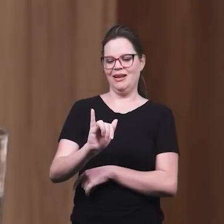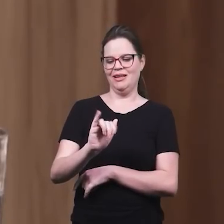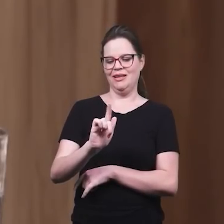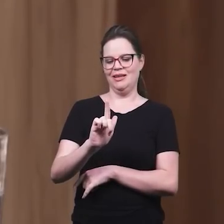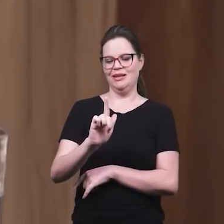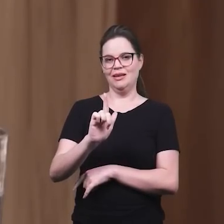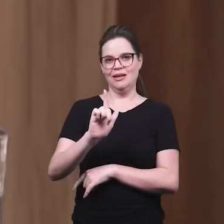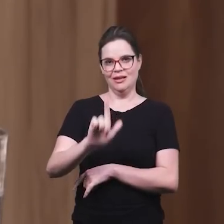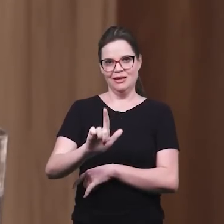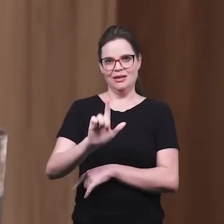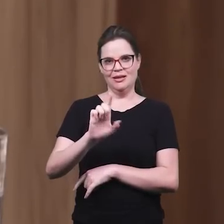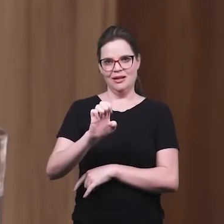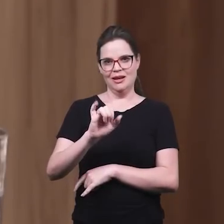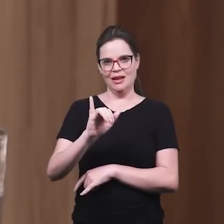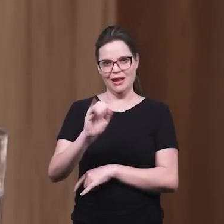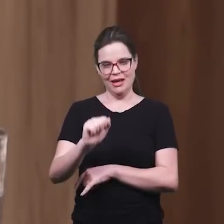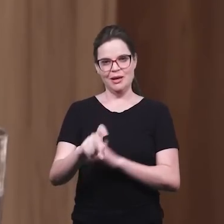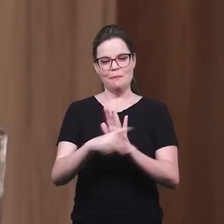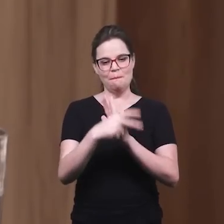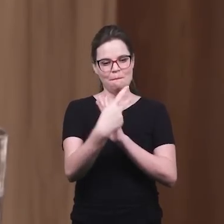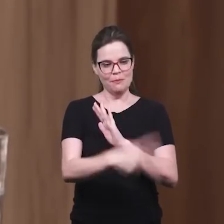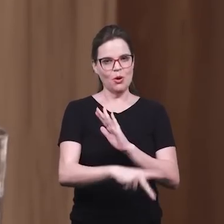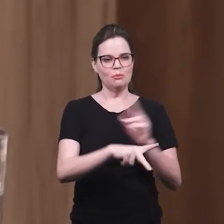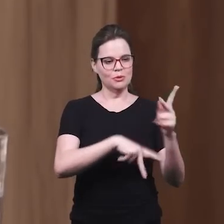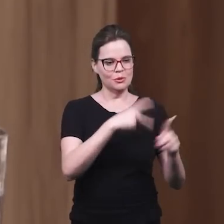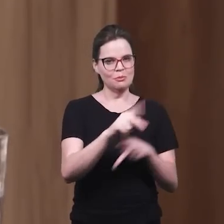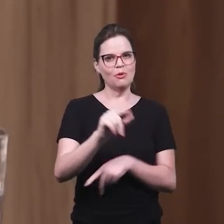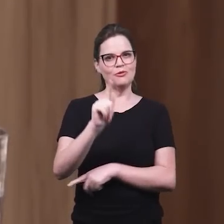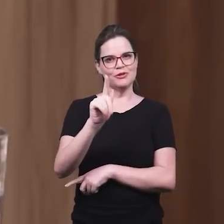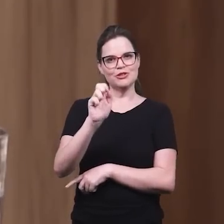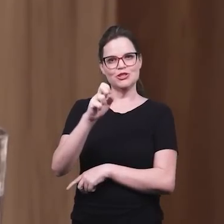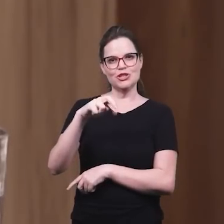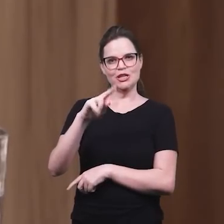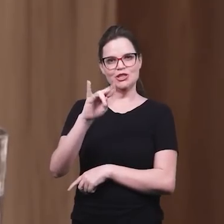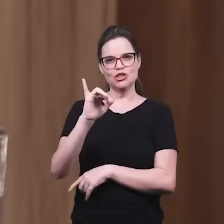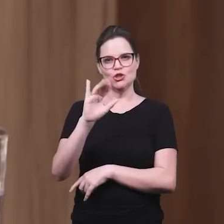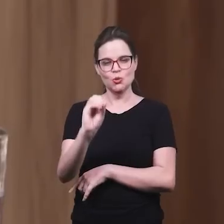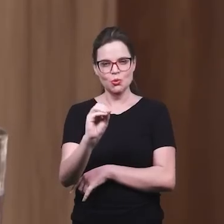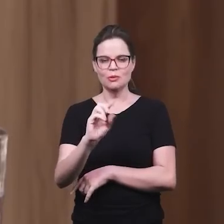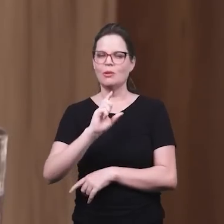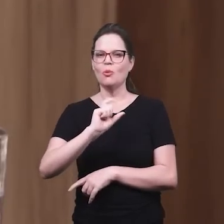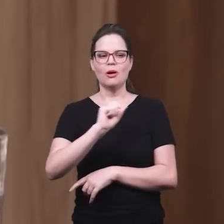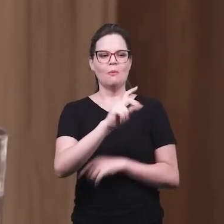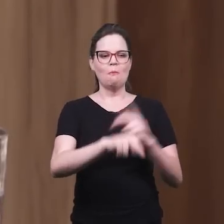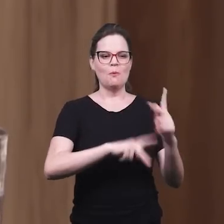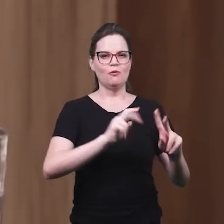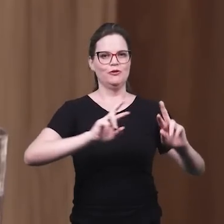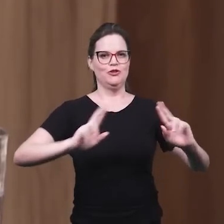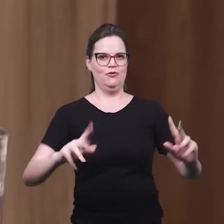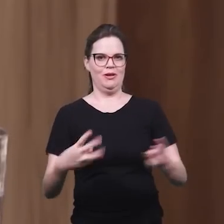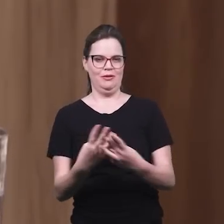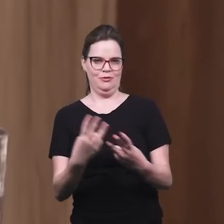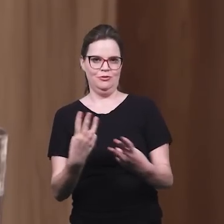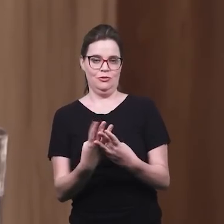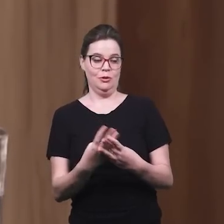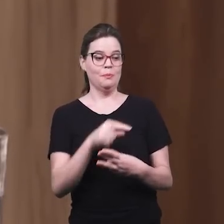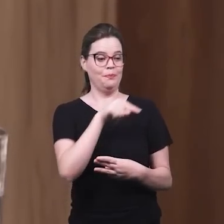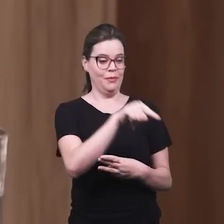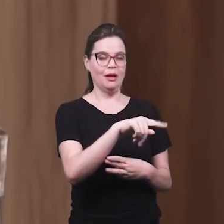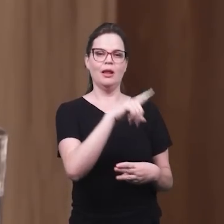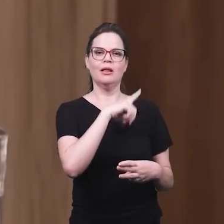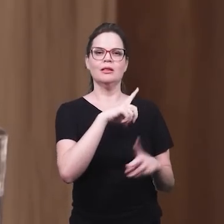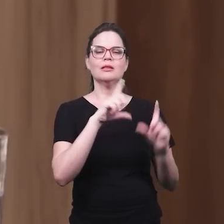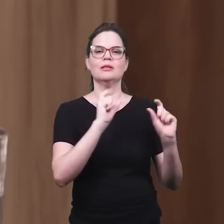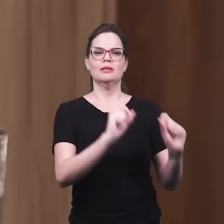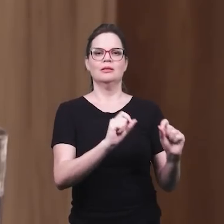uma expressão assim. E isso devido à sua demografia e ao contexto histórico em que